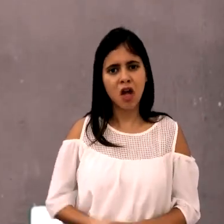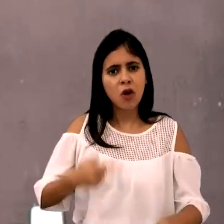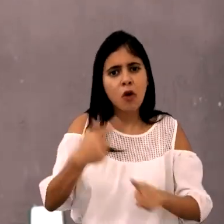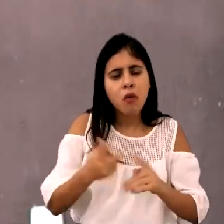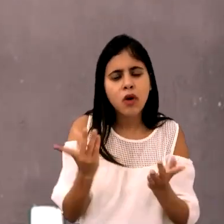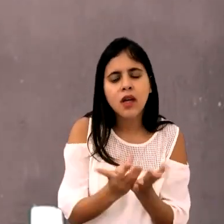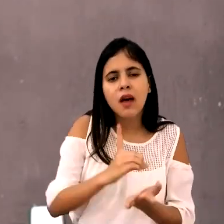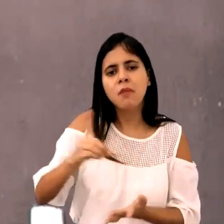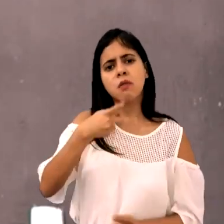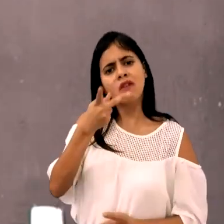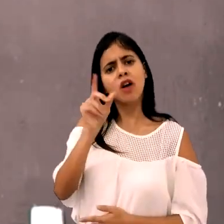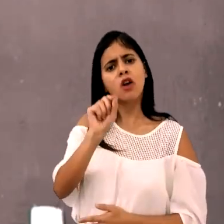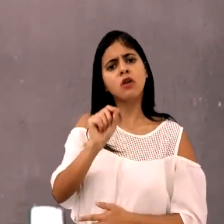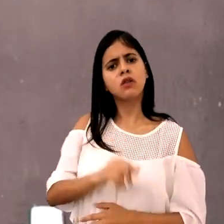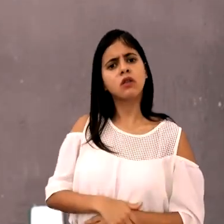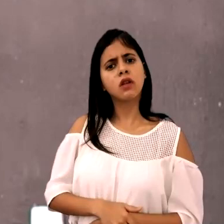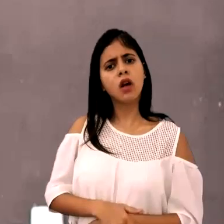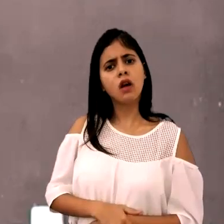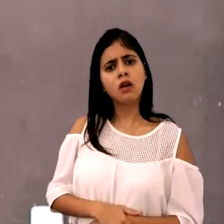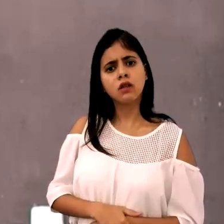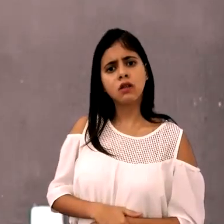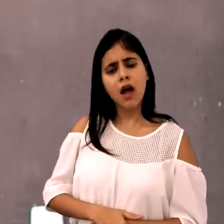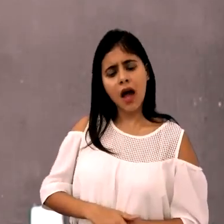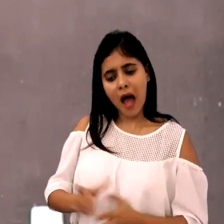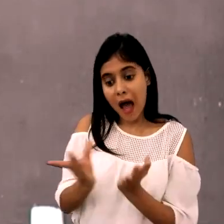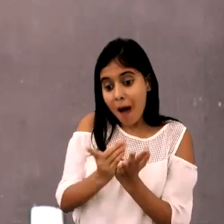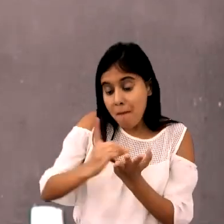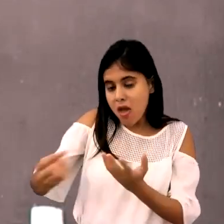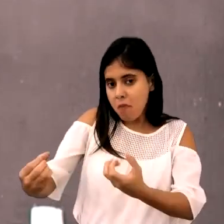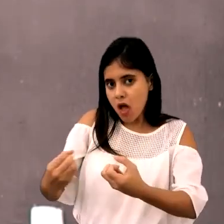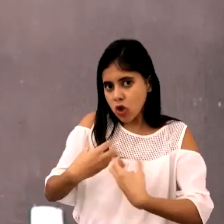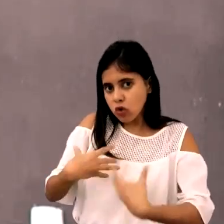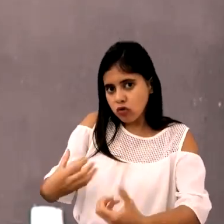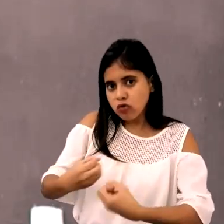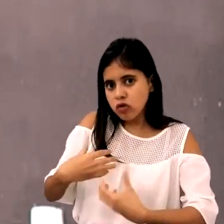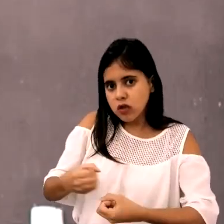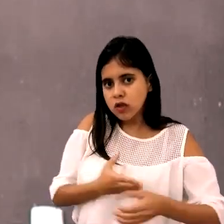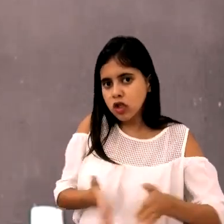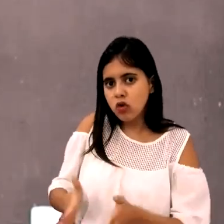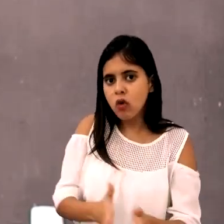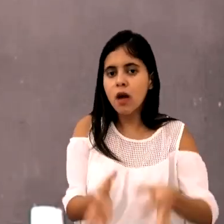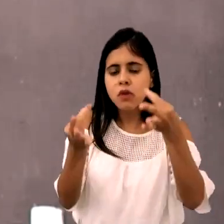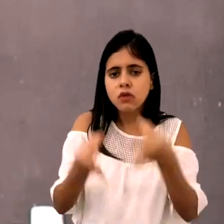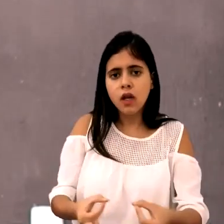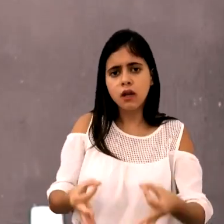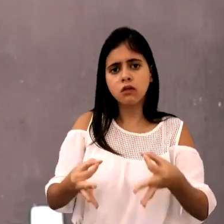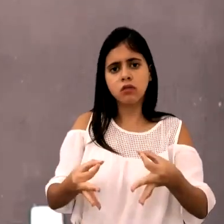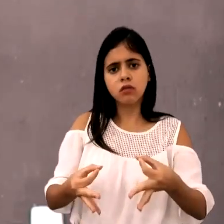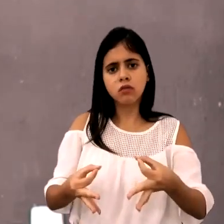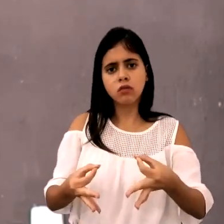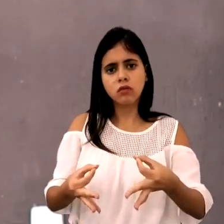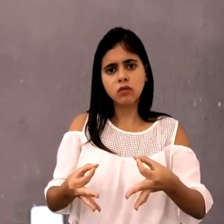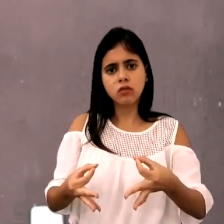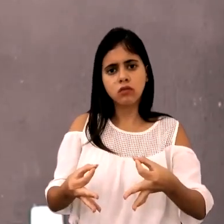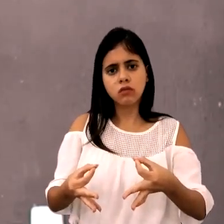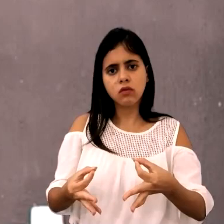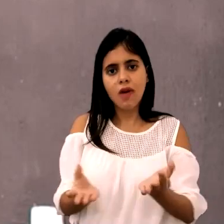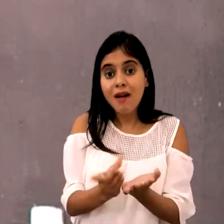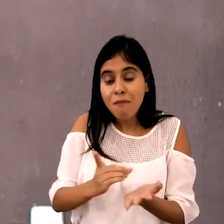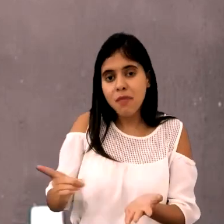Porque a palavra de Deus é lâmpada para os nossos pés e luz para o nosso caminho.